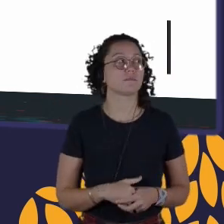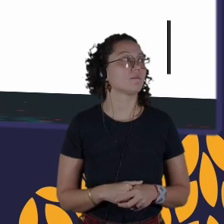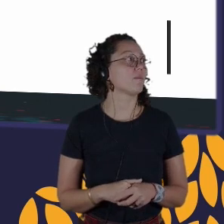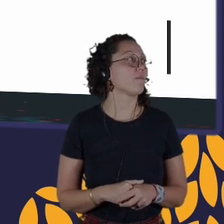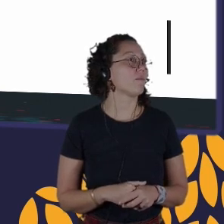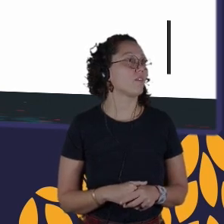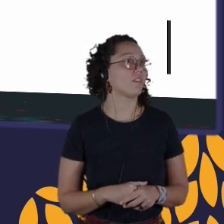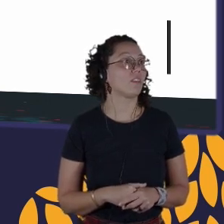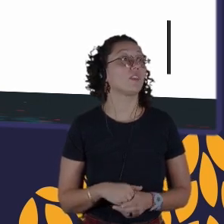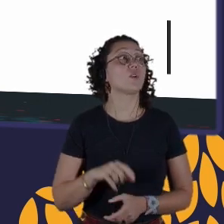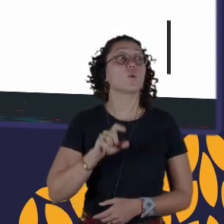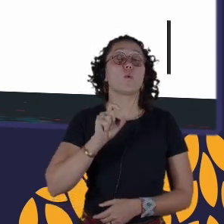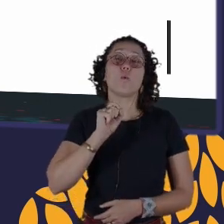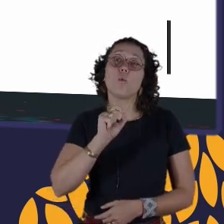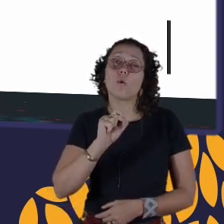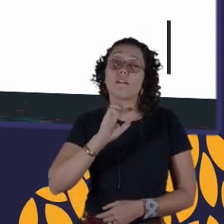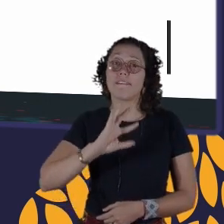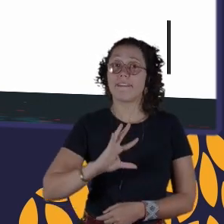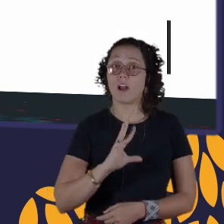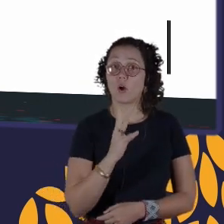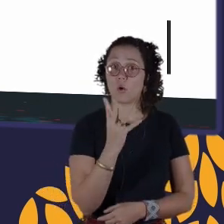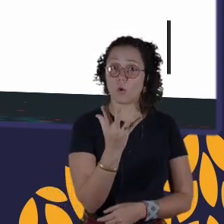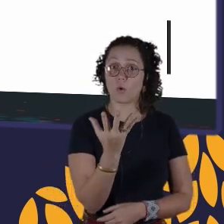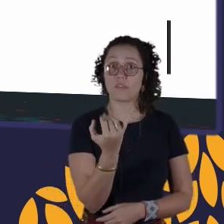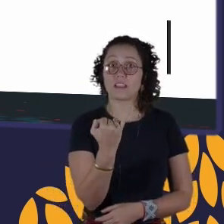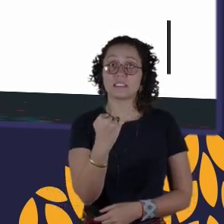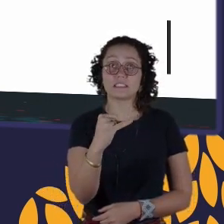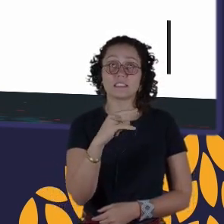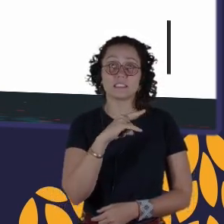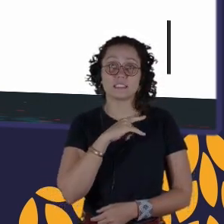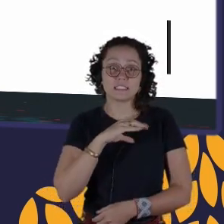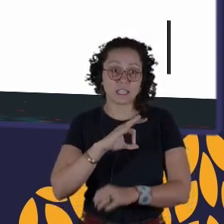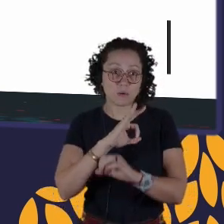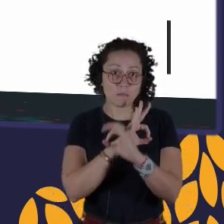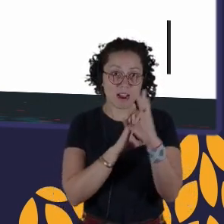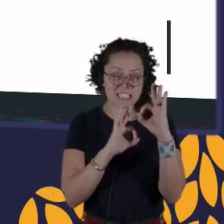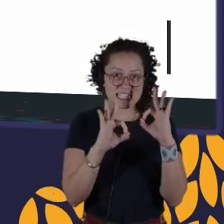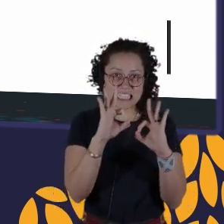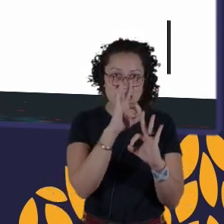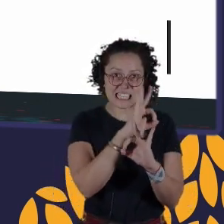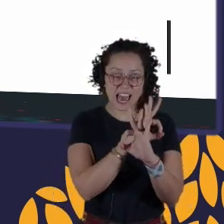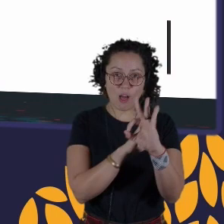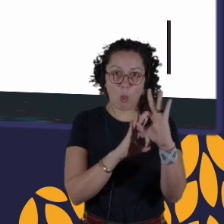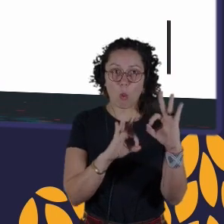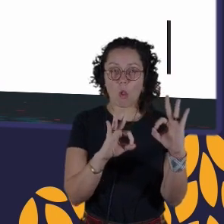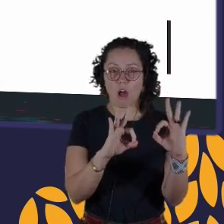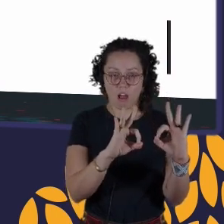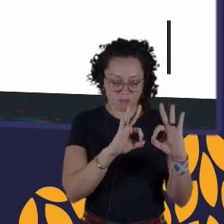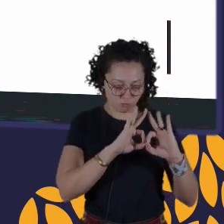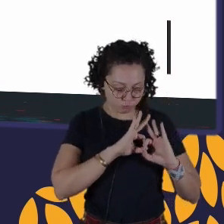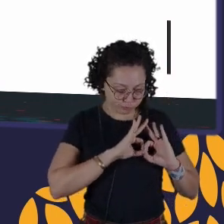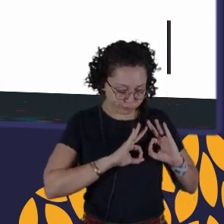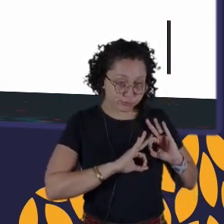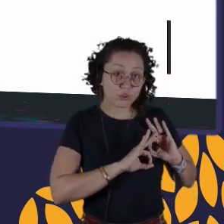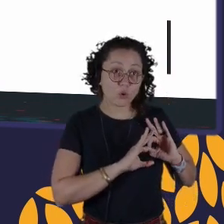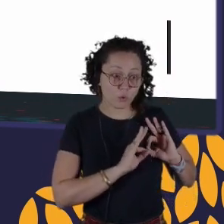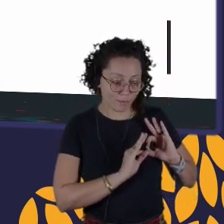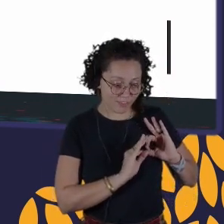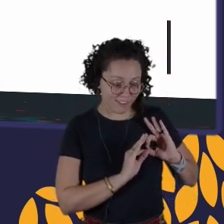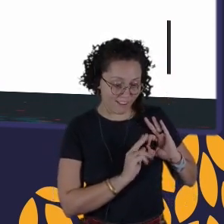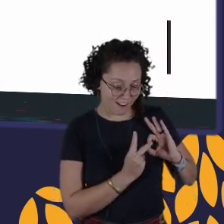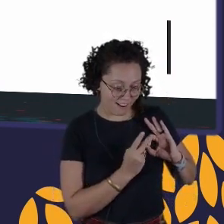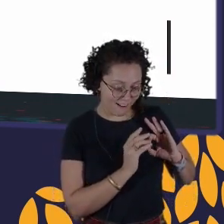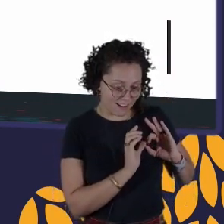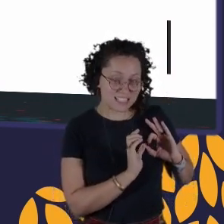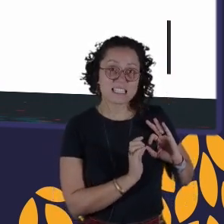O que acontece se você tem uma célula tumoral com THC? Pode ajudar a matar. Ajuda, não